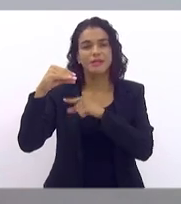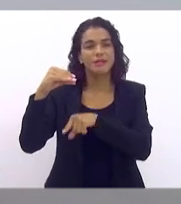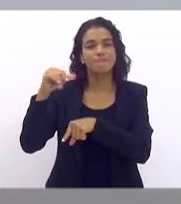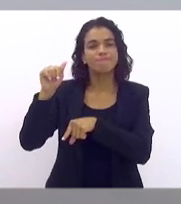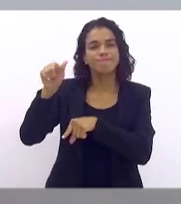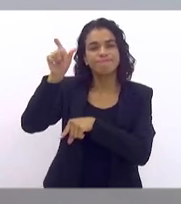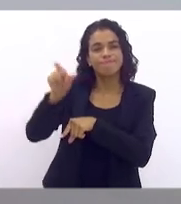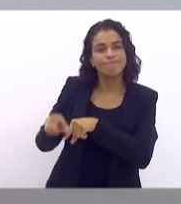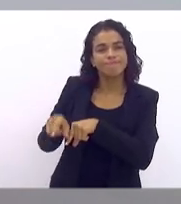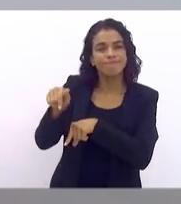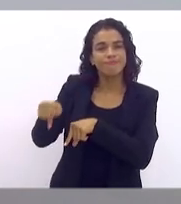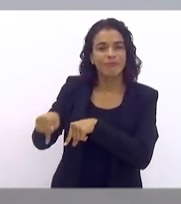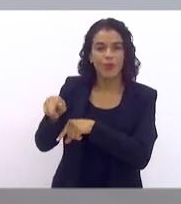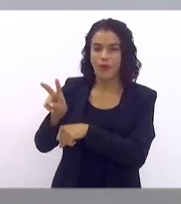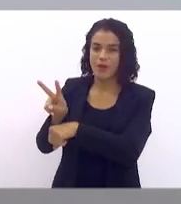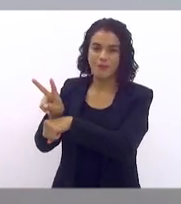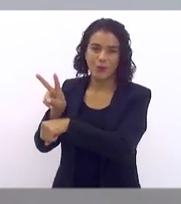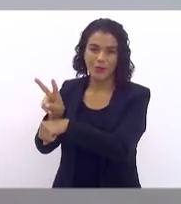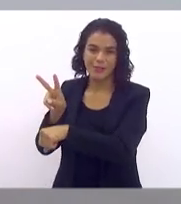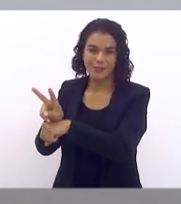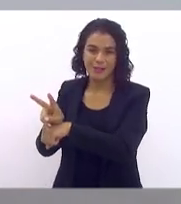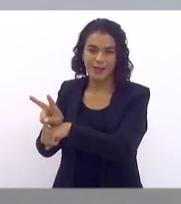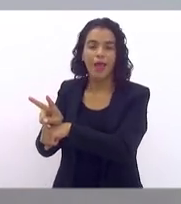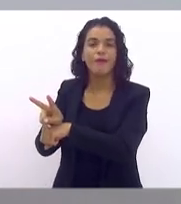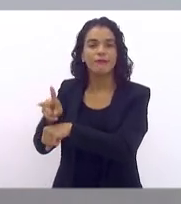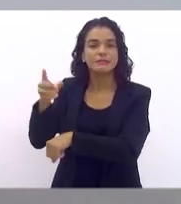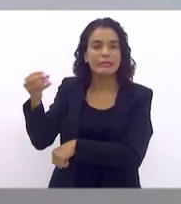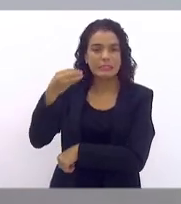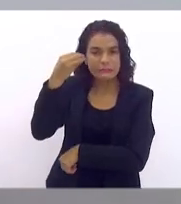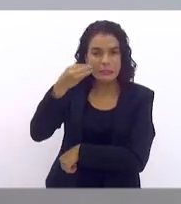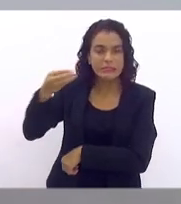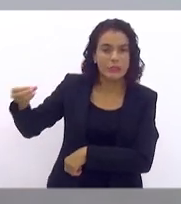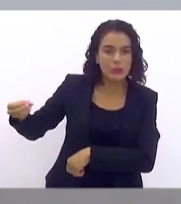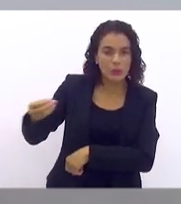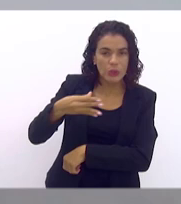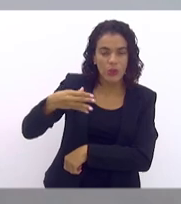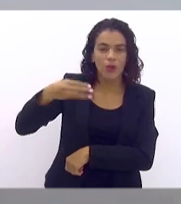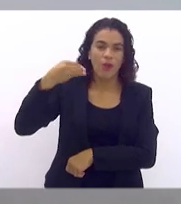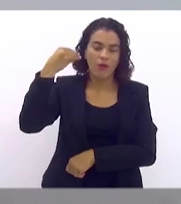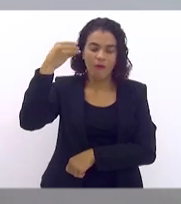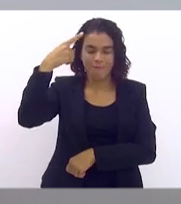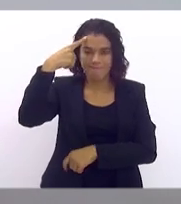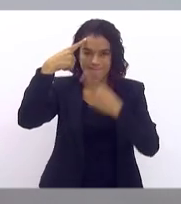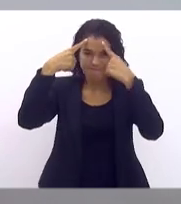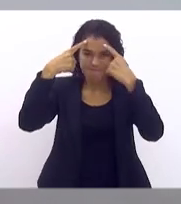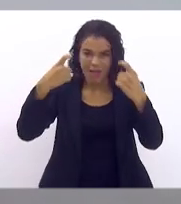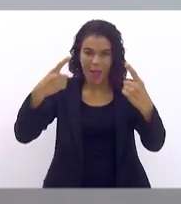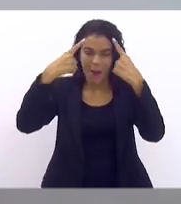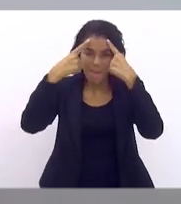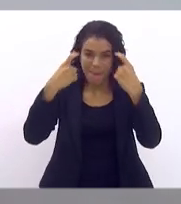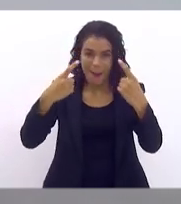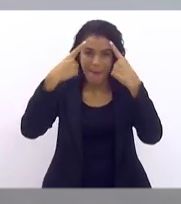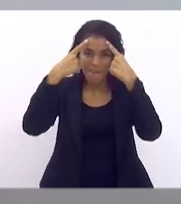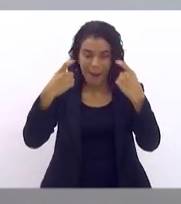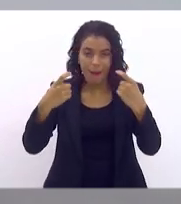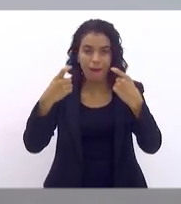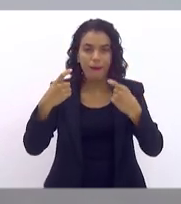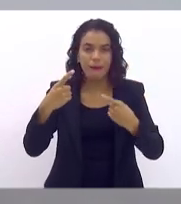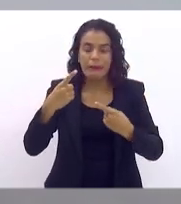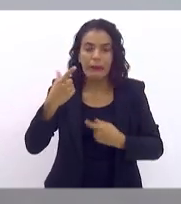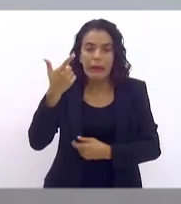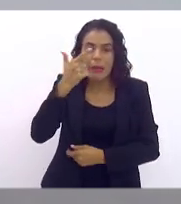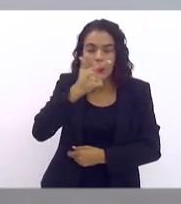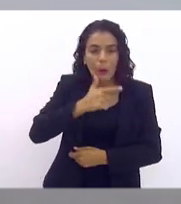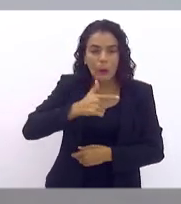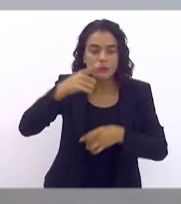vai ser protegida, ela vai passar por novas violências e ela não consegue efetivamente sair daquela